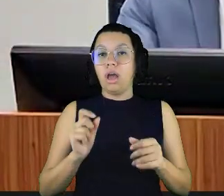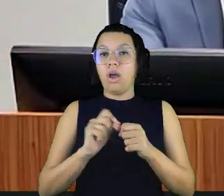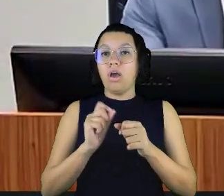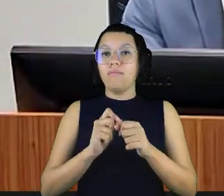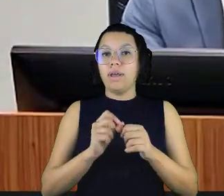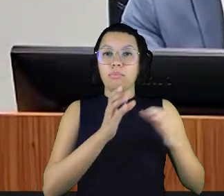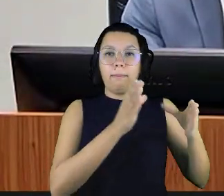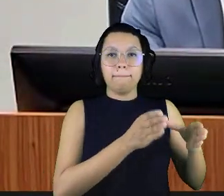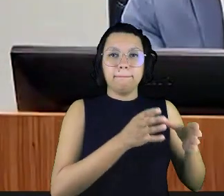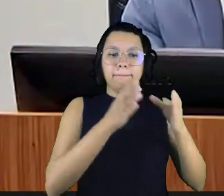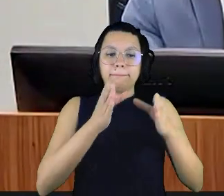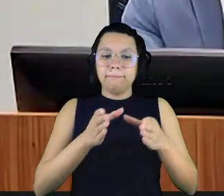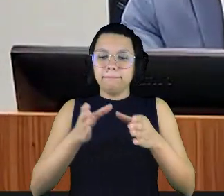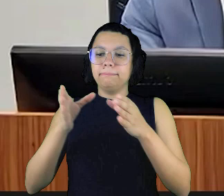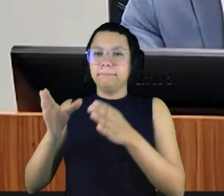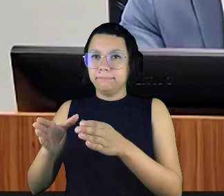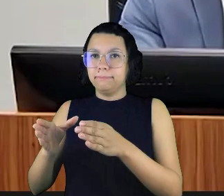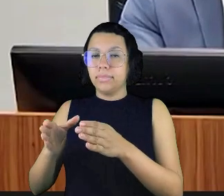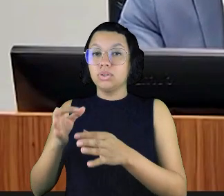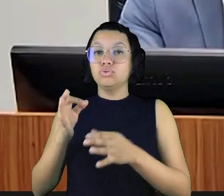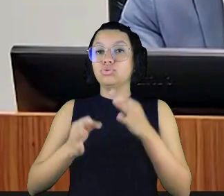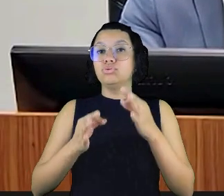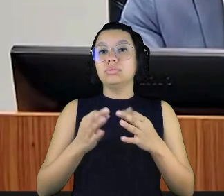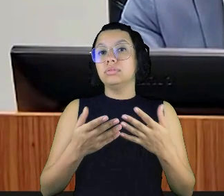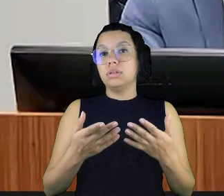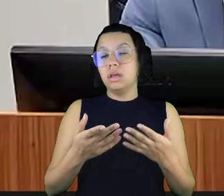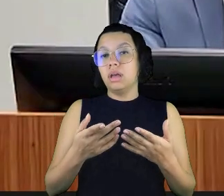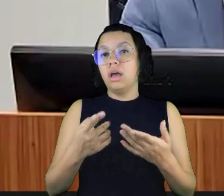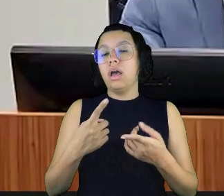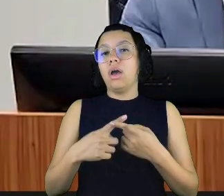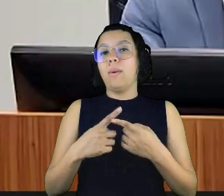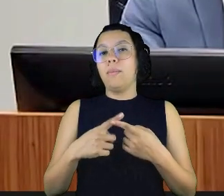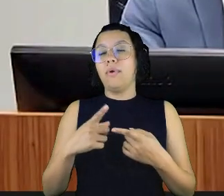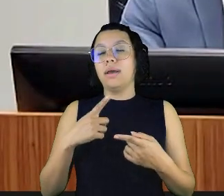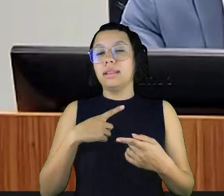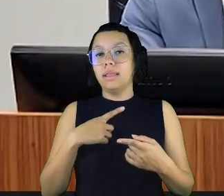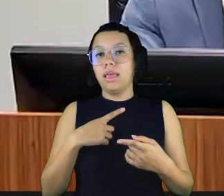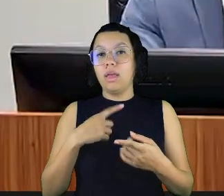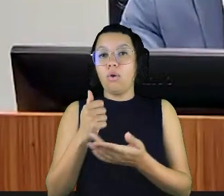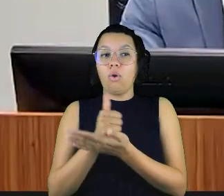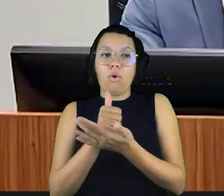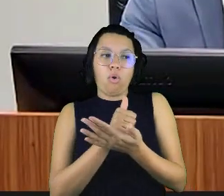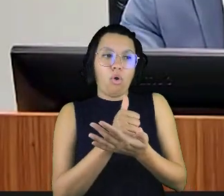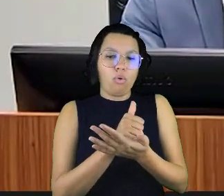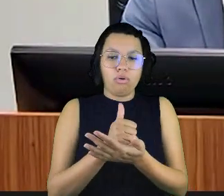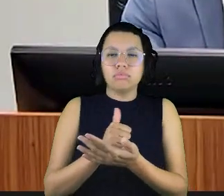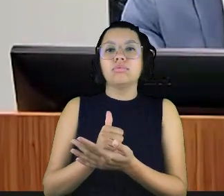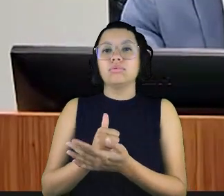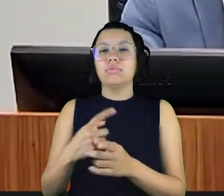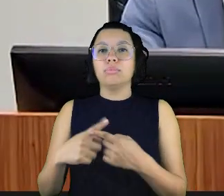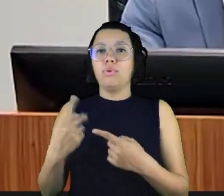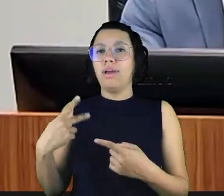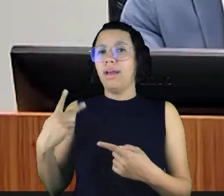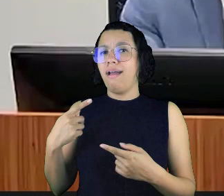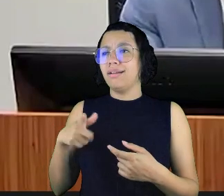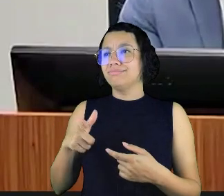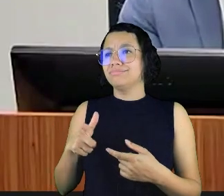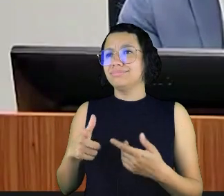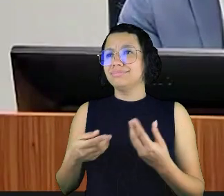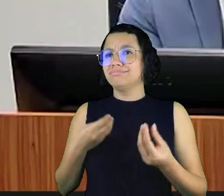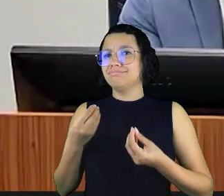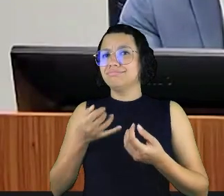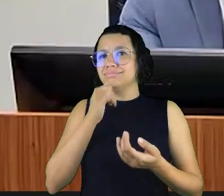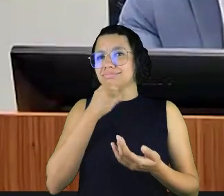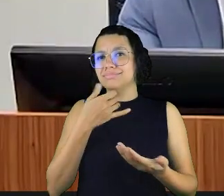ter a possibilidade de controle, porque nós não temos, infelizmente, né? Mais uma vez aqui, eu vou fazer a